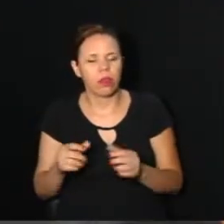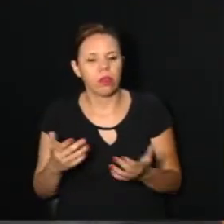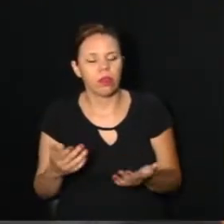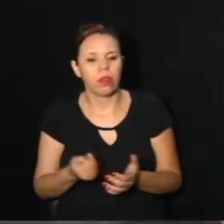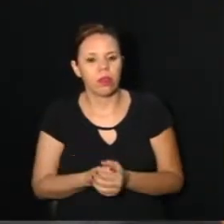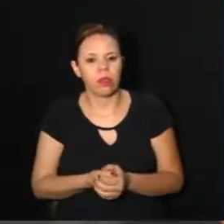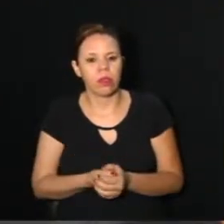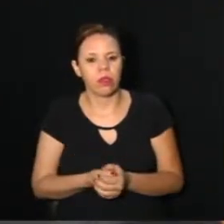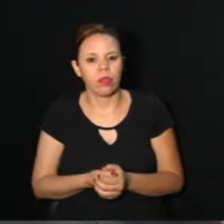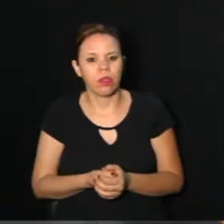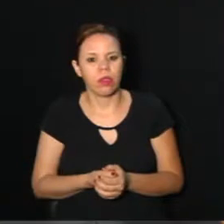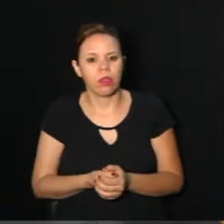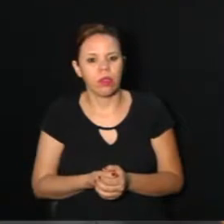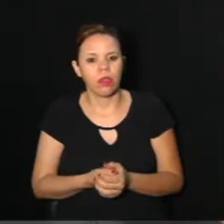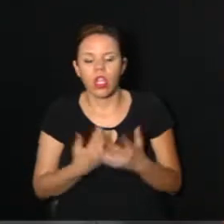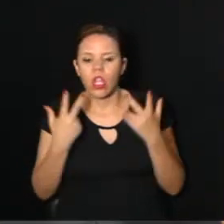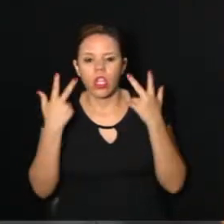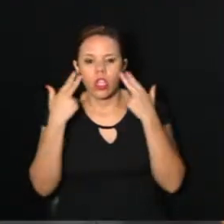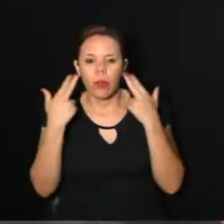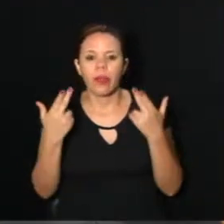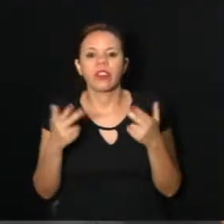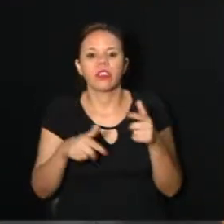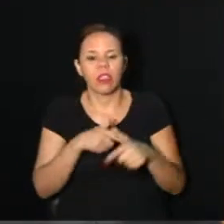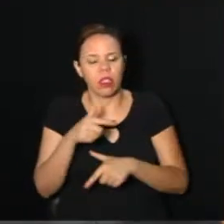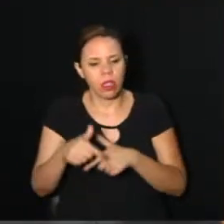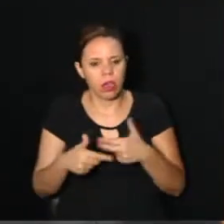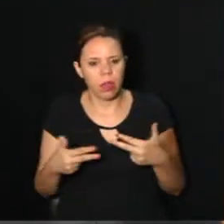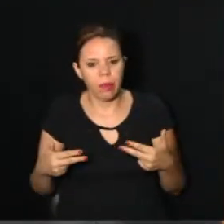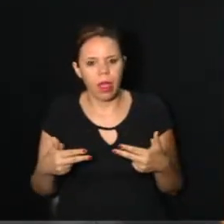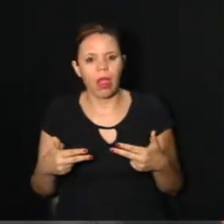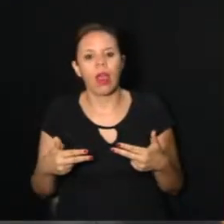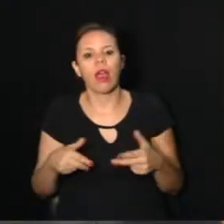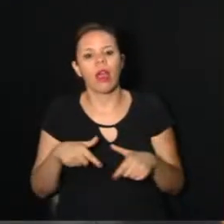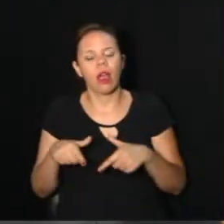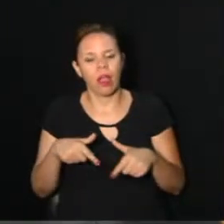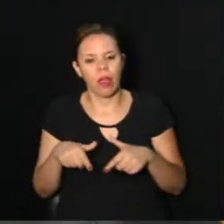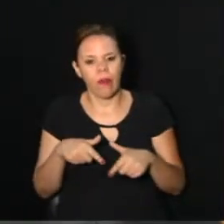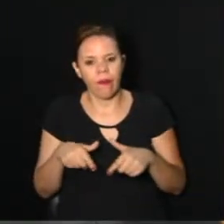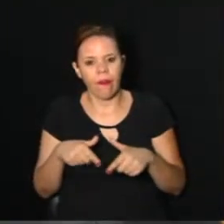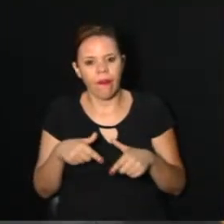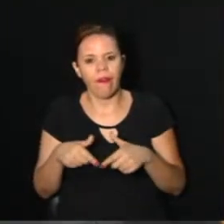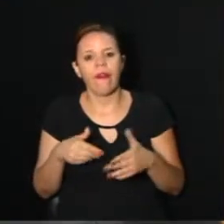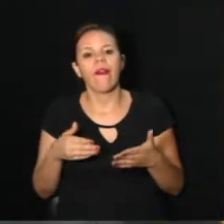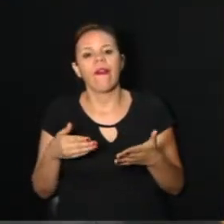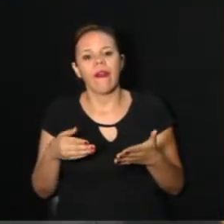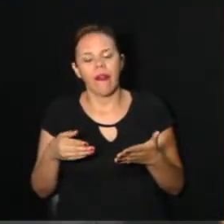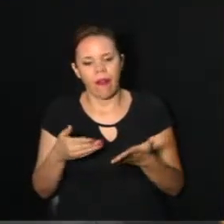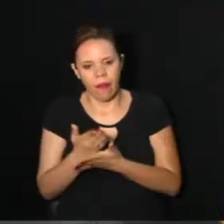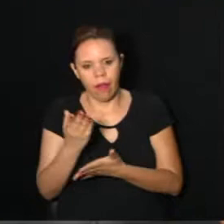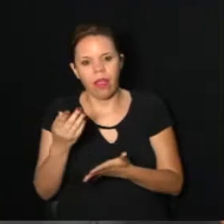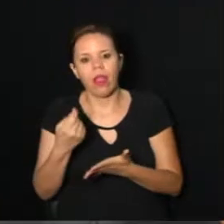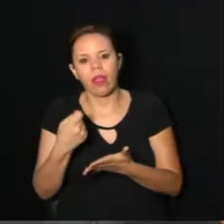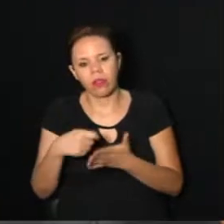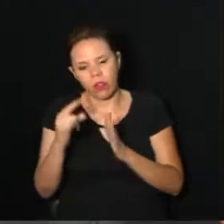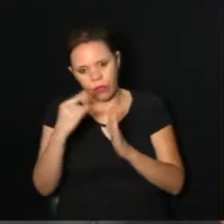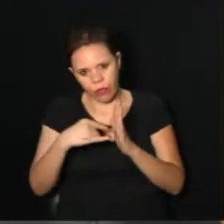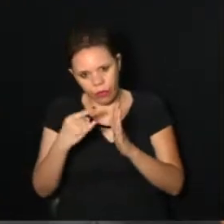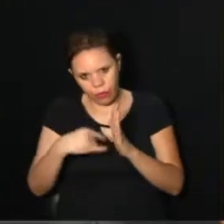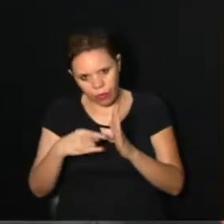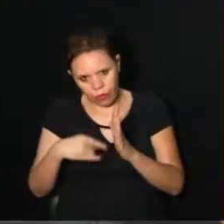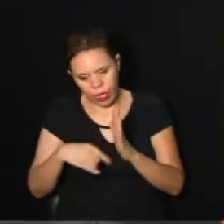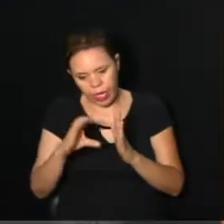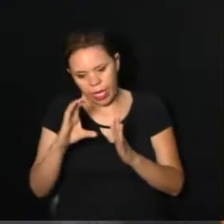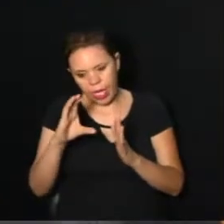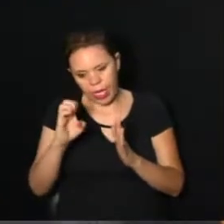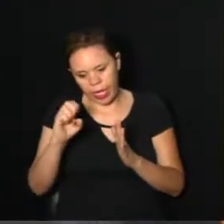de normatizar a atividade, né, dos quinais, ela tem uma